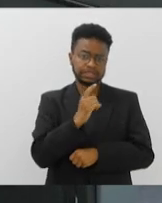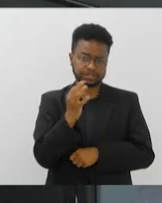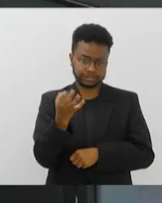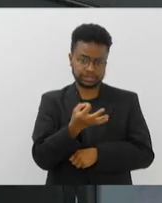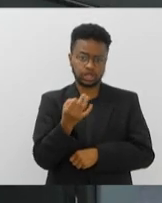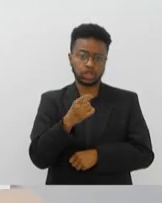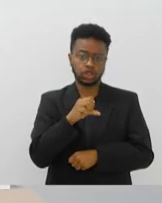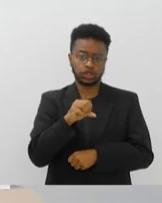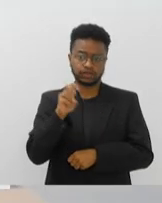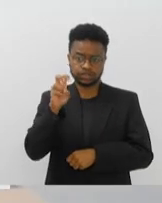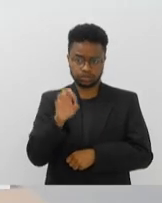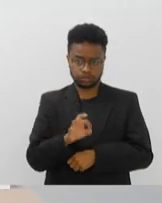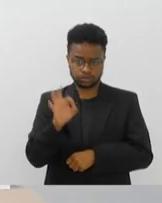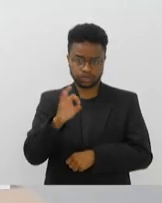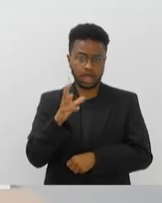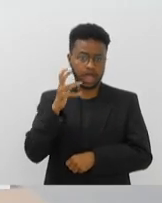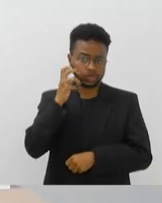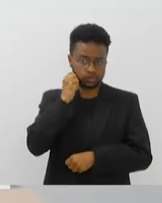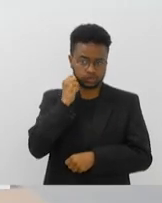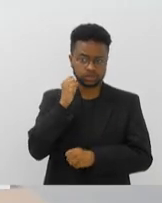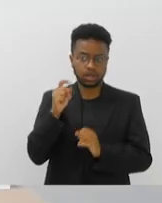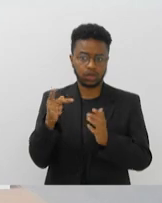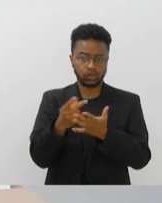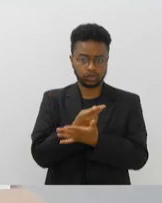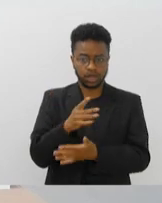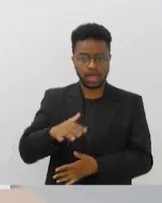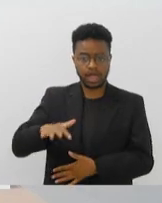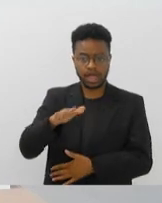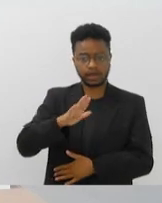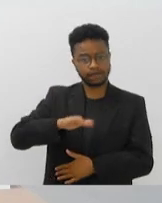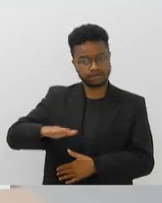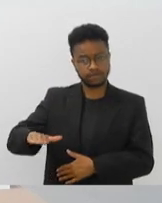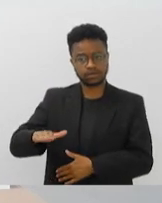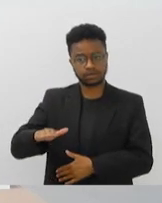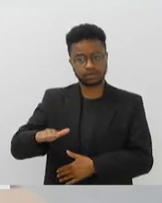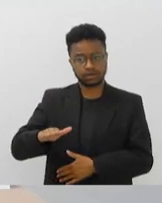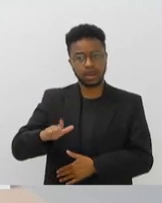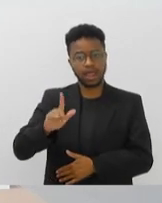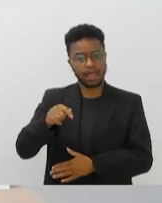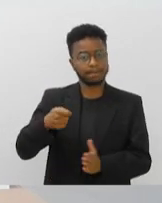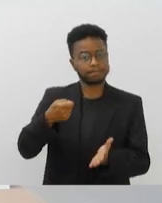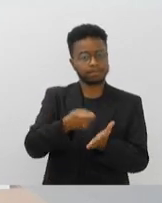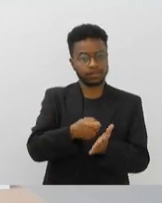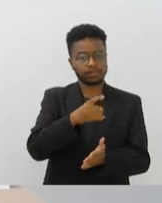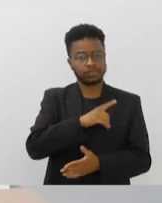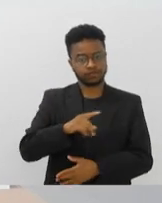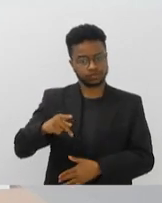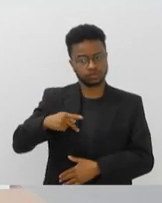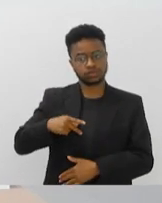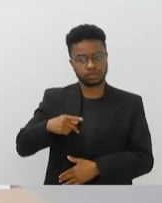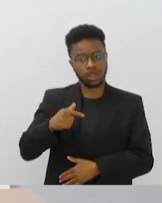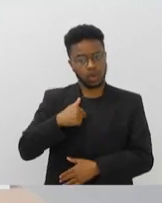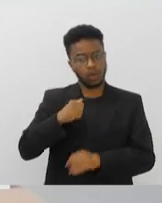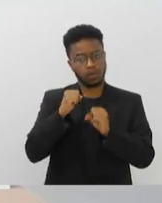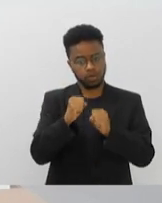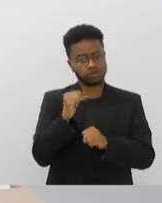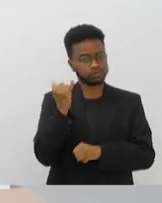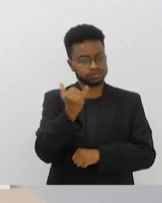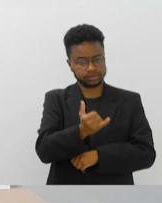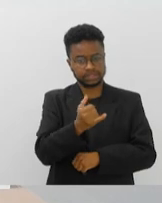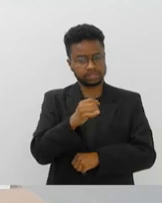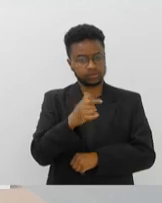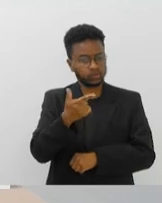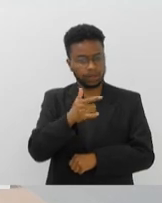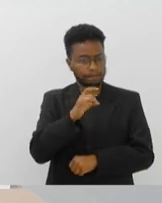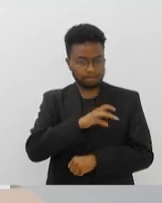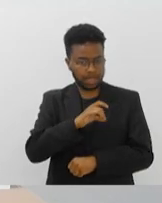95% das adoções das varas da infância todas são patrocinadas pela Defensoria Pública posso te assegurar isso sem medo de